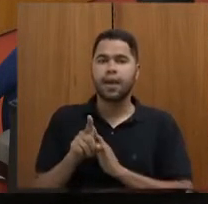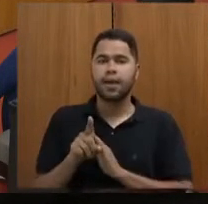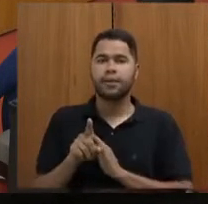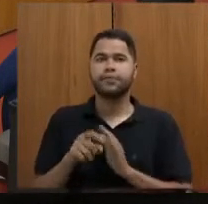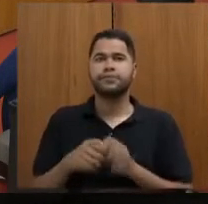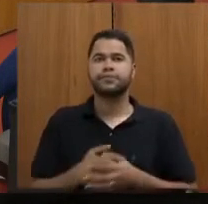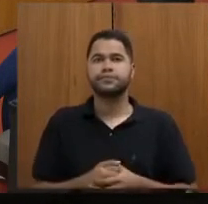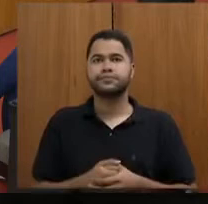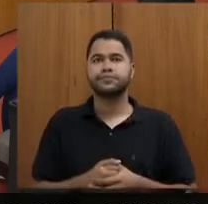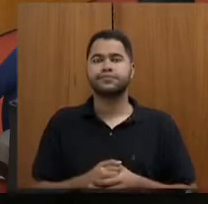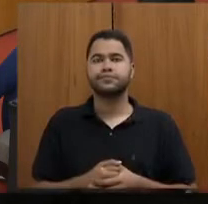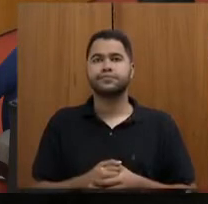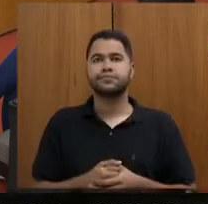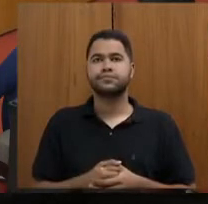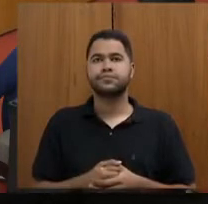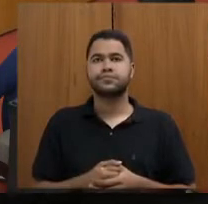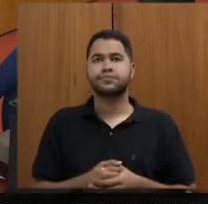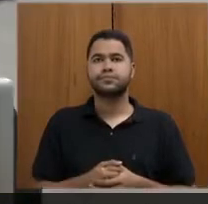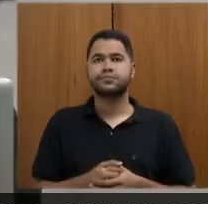questões,